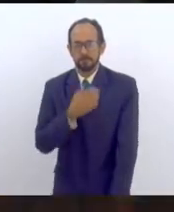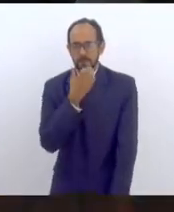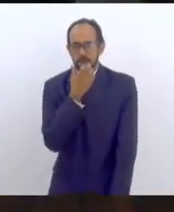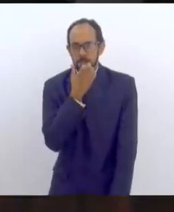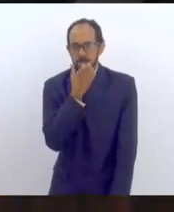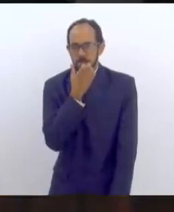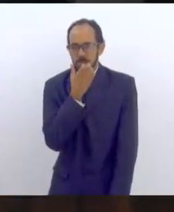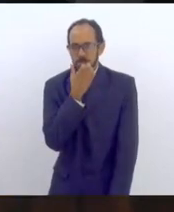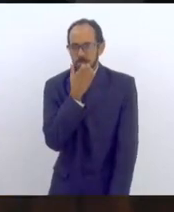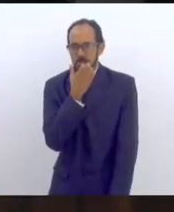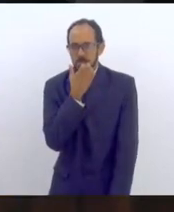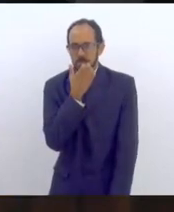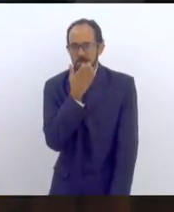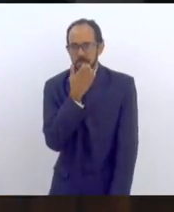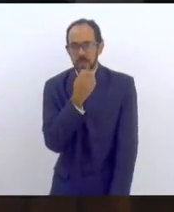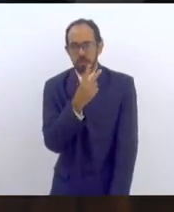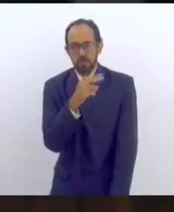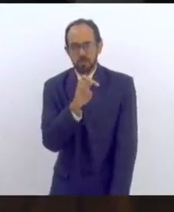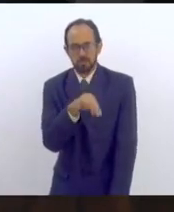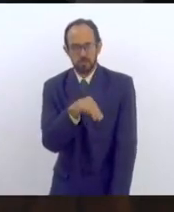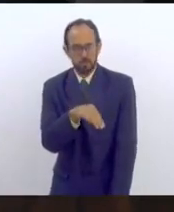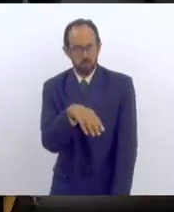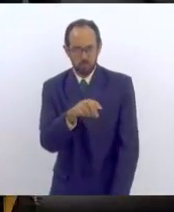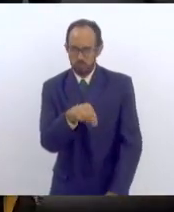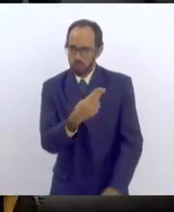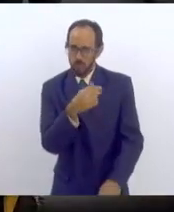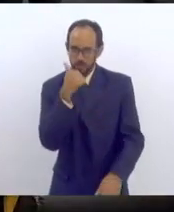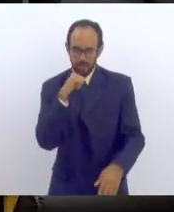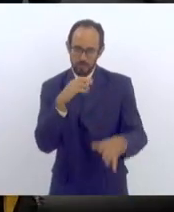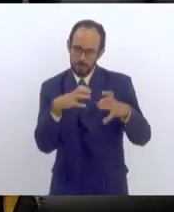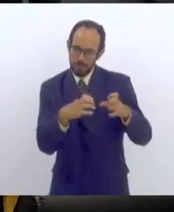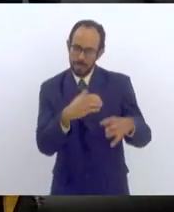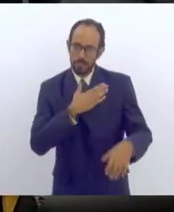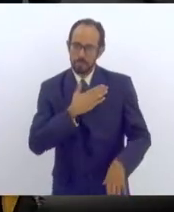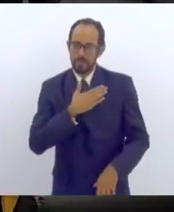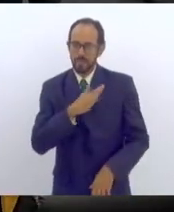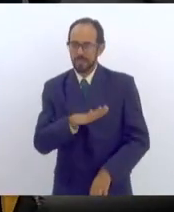Dois minutos, gente, senão a mulher briga comigo. Peraí.